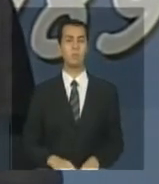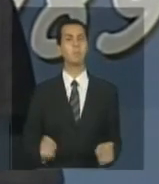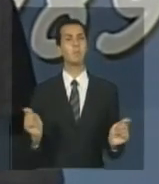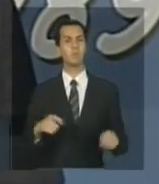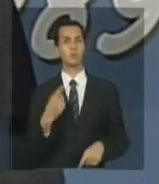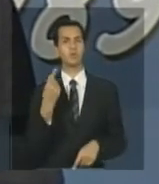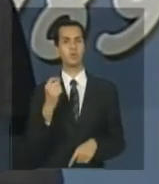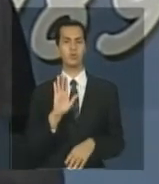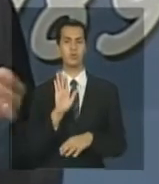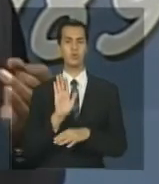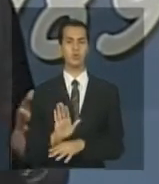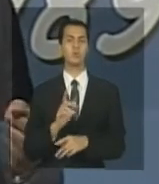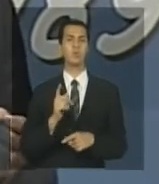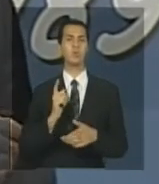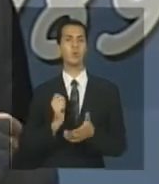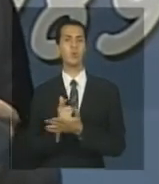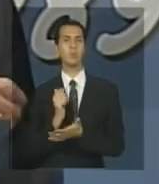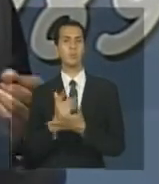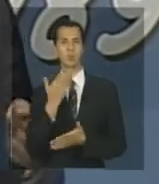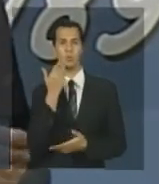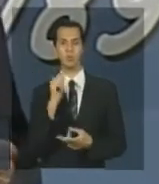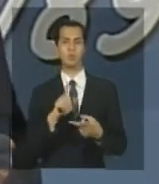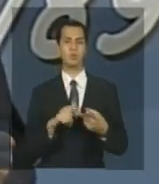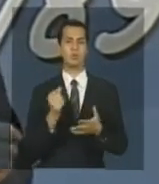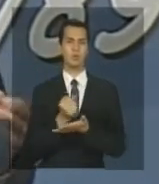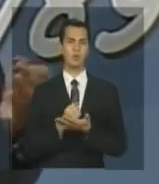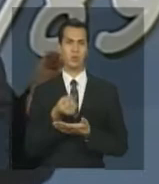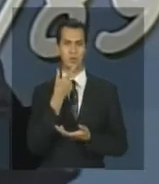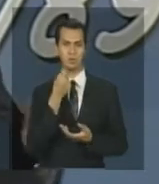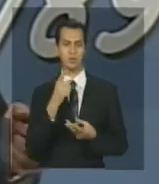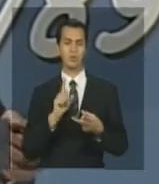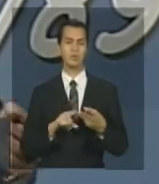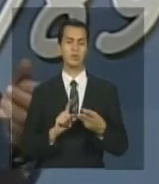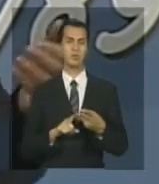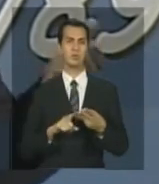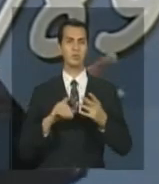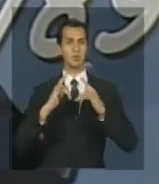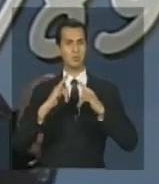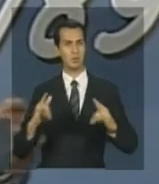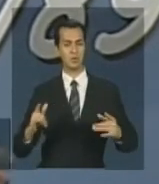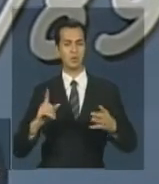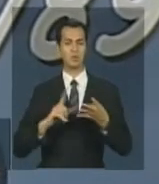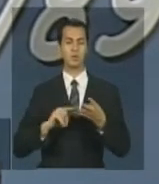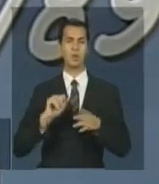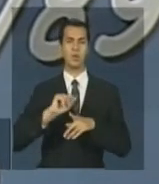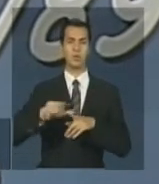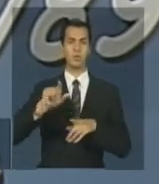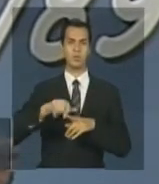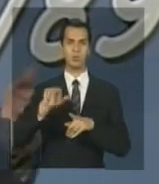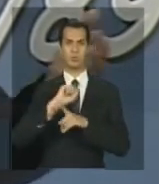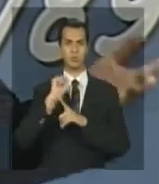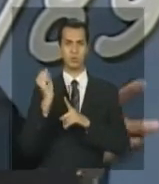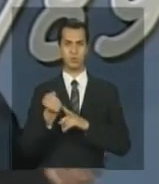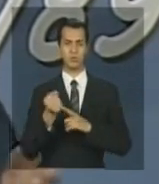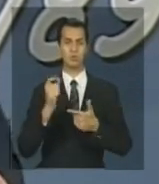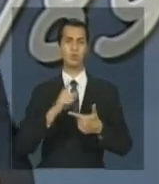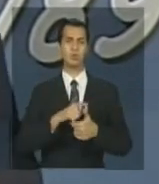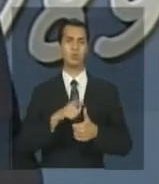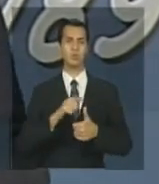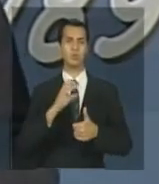a compra de alimentos medicamentos abrigamento aluguel social